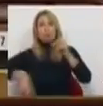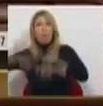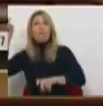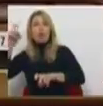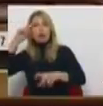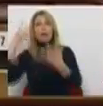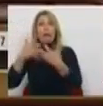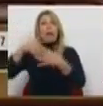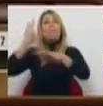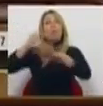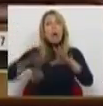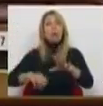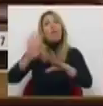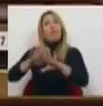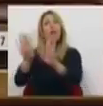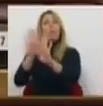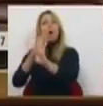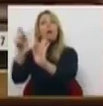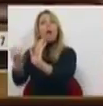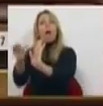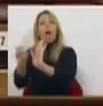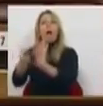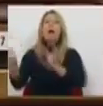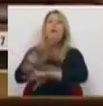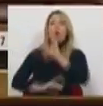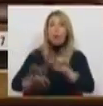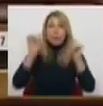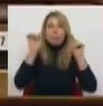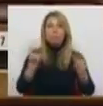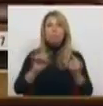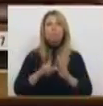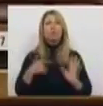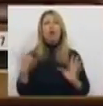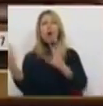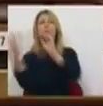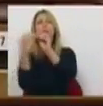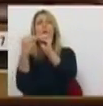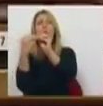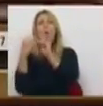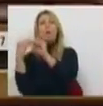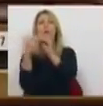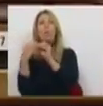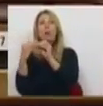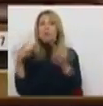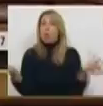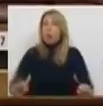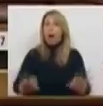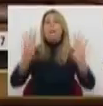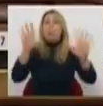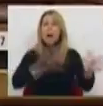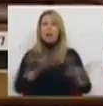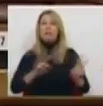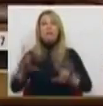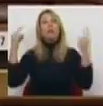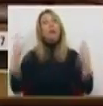porta da Europa. E esta falência do projeto, nós não temos qualquer conivência com ela, mas temos alternativas e elas só